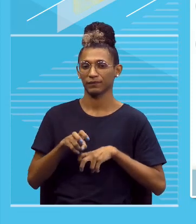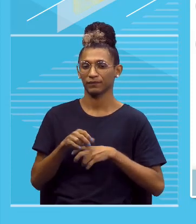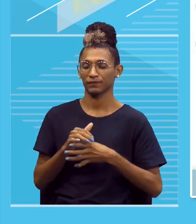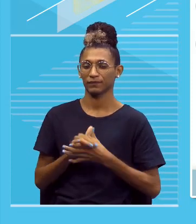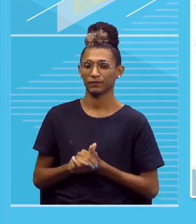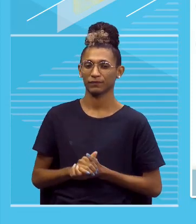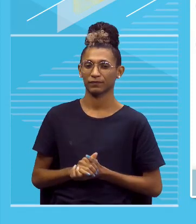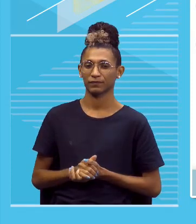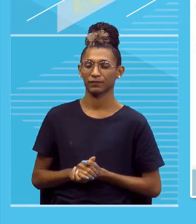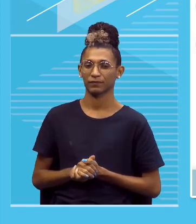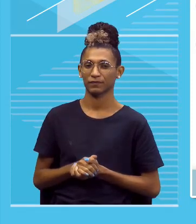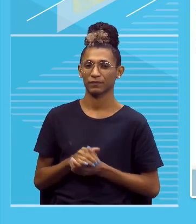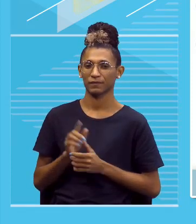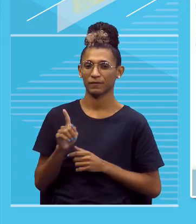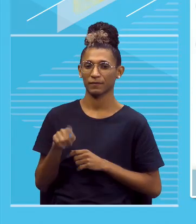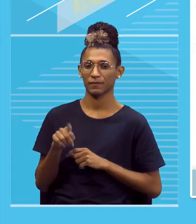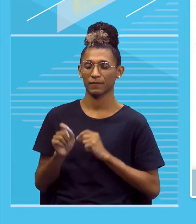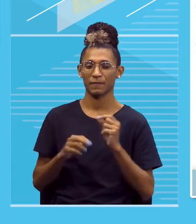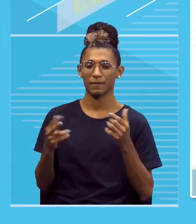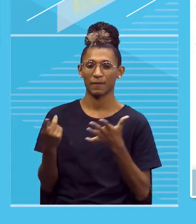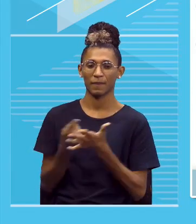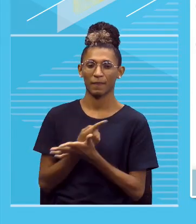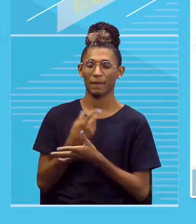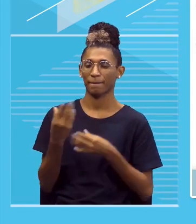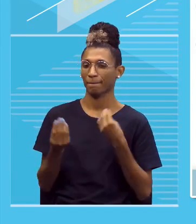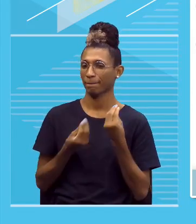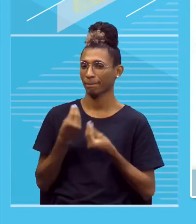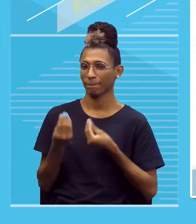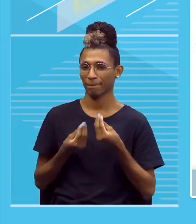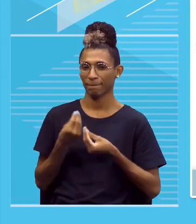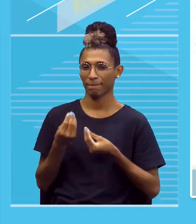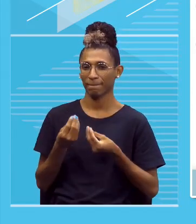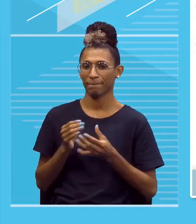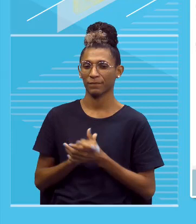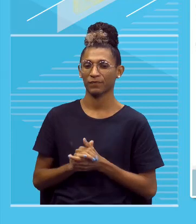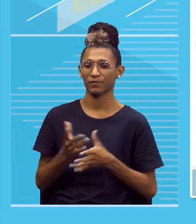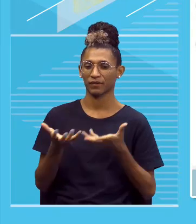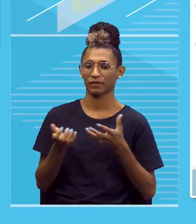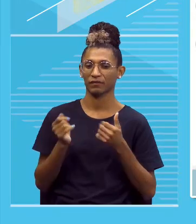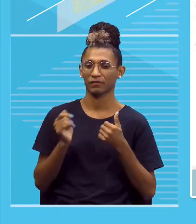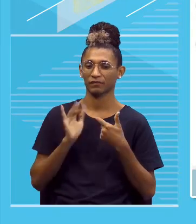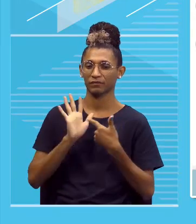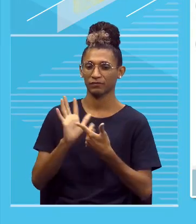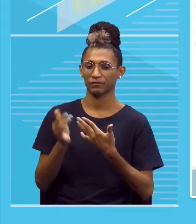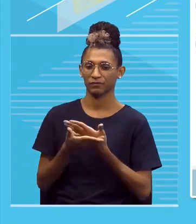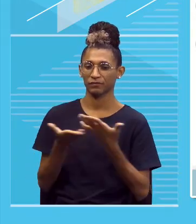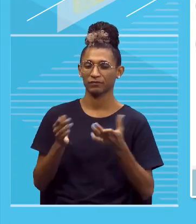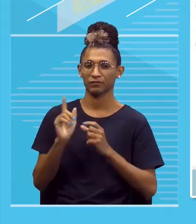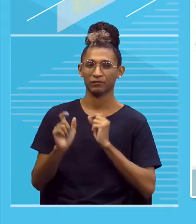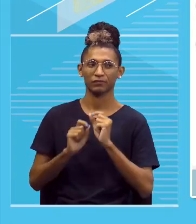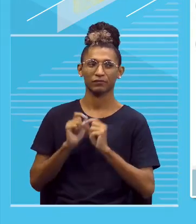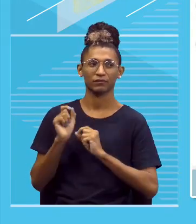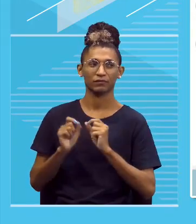ela se dá de várias formas e eu queria mostrar para vocês